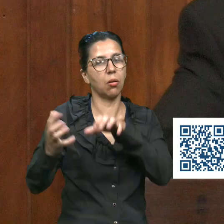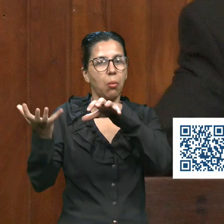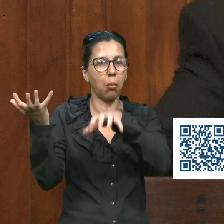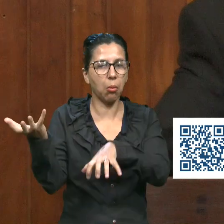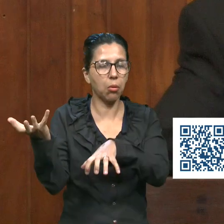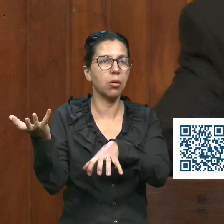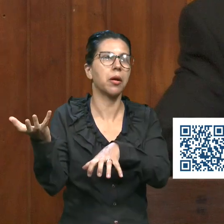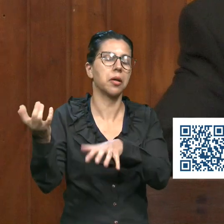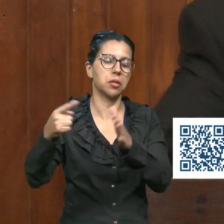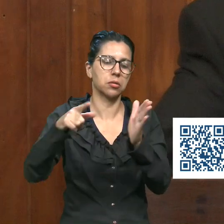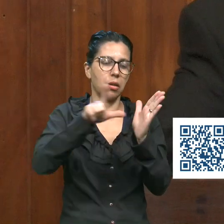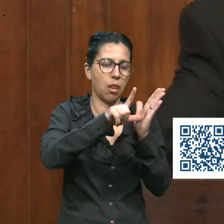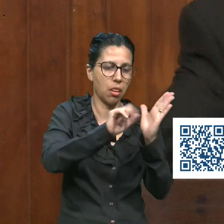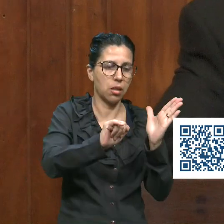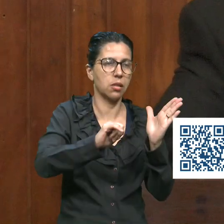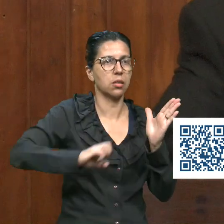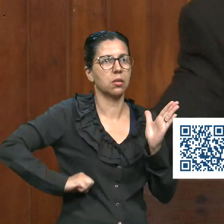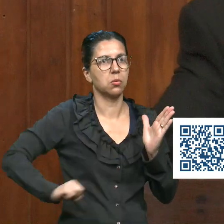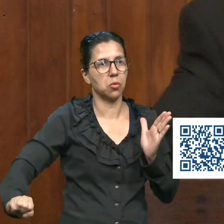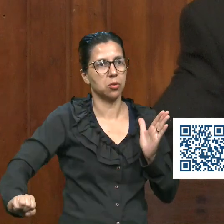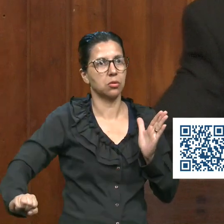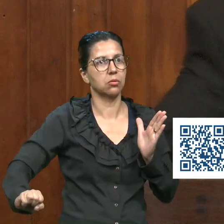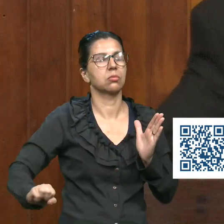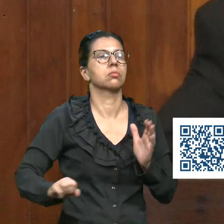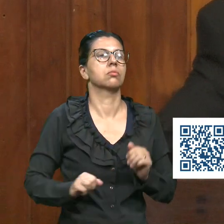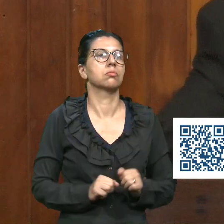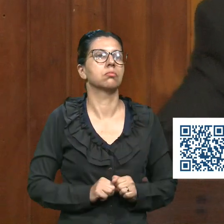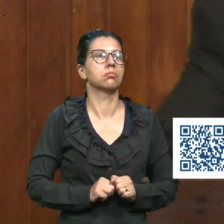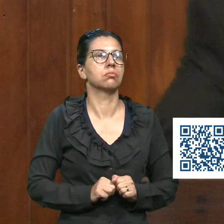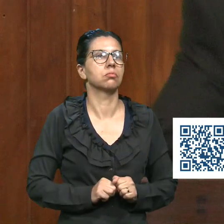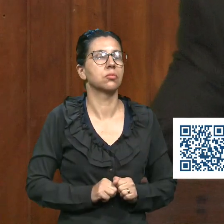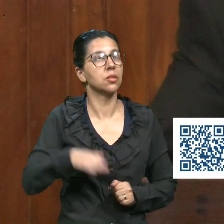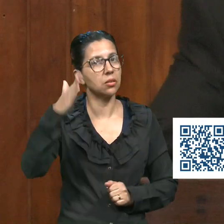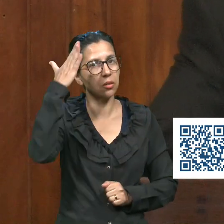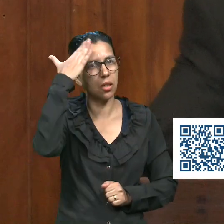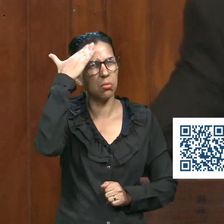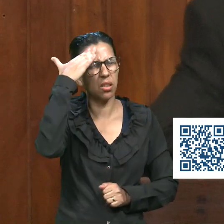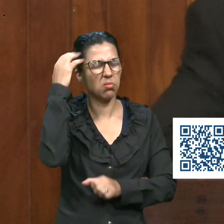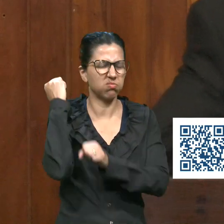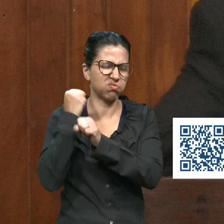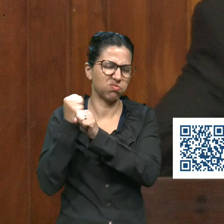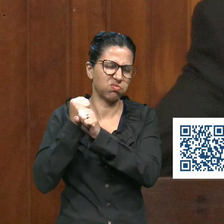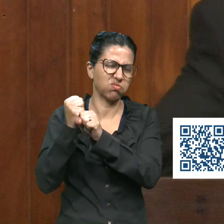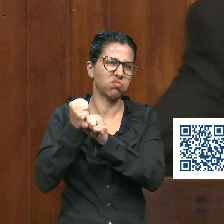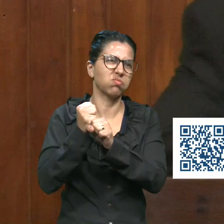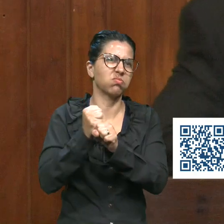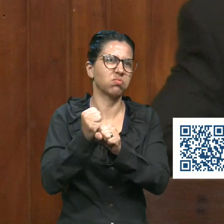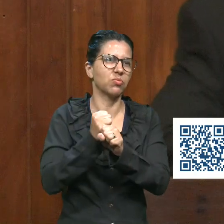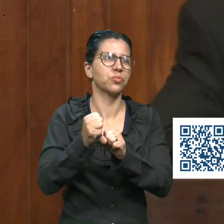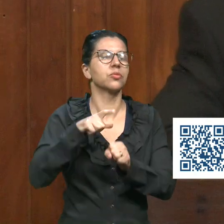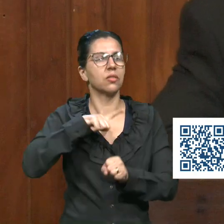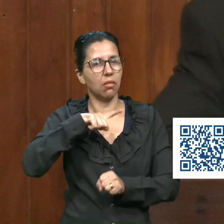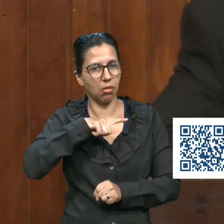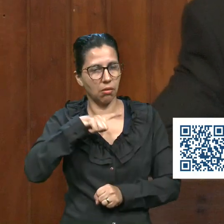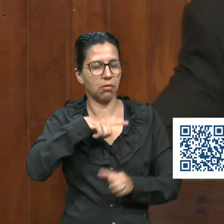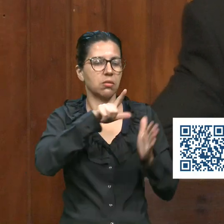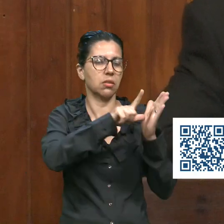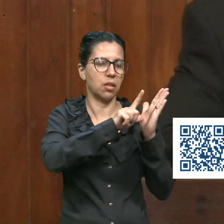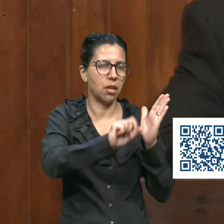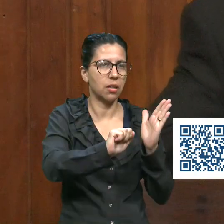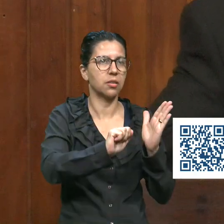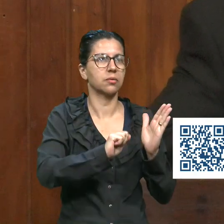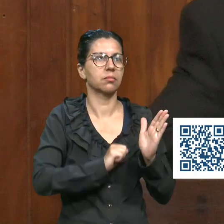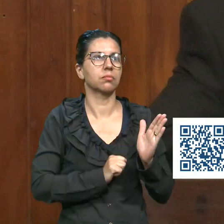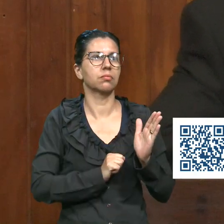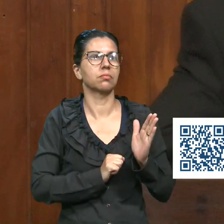na questão do aborto. Nós sabemos que há muito tempo já existe uma legislação para isso. São